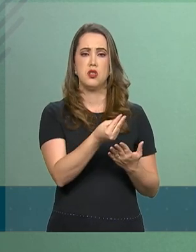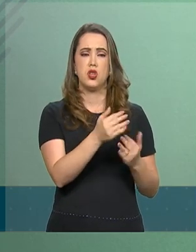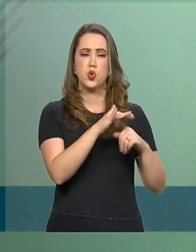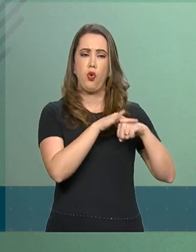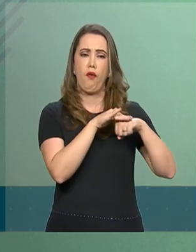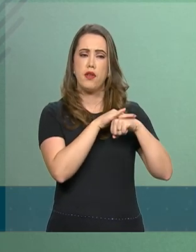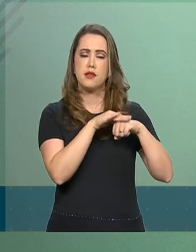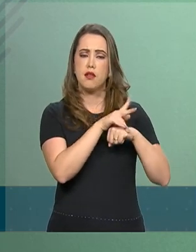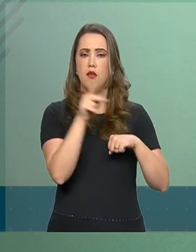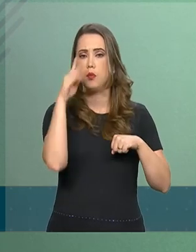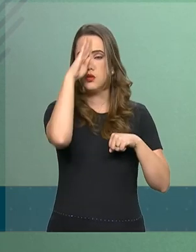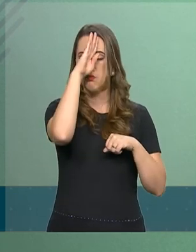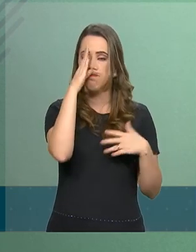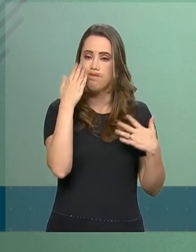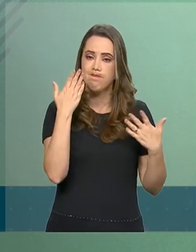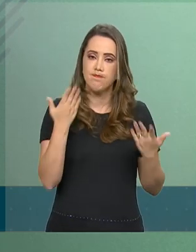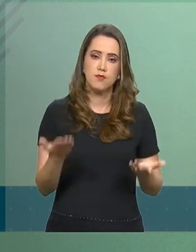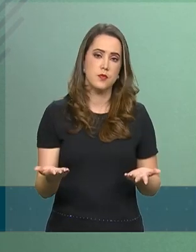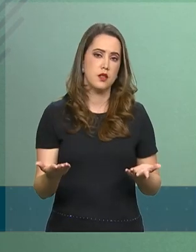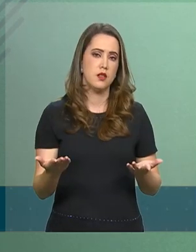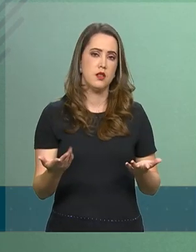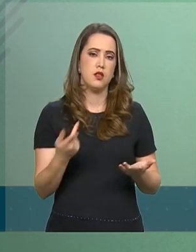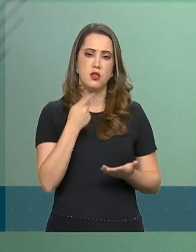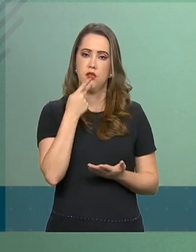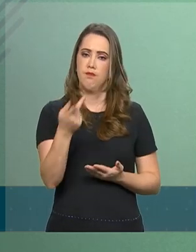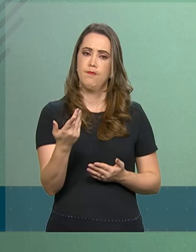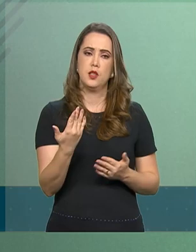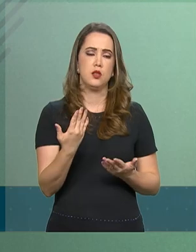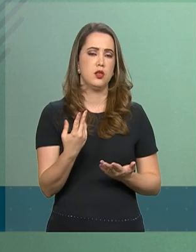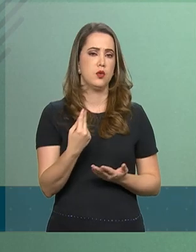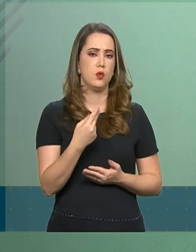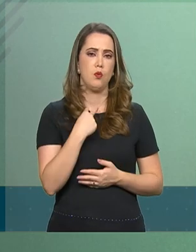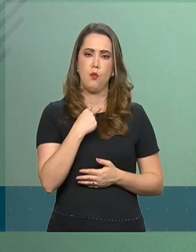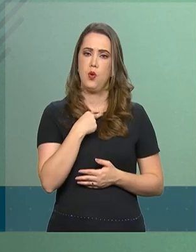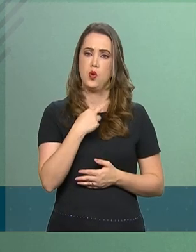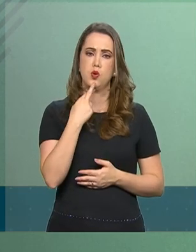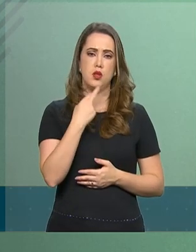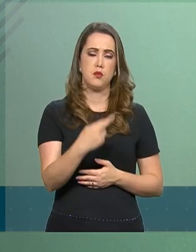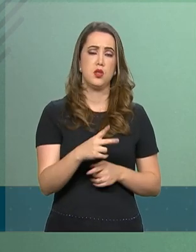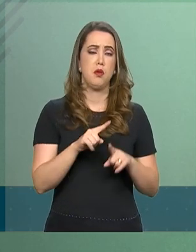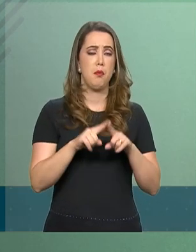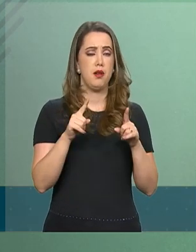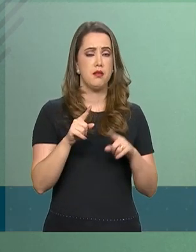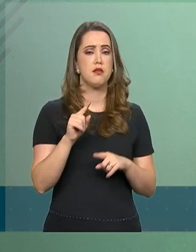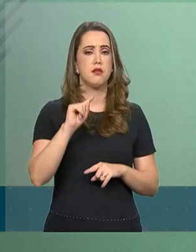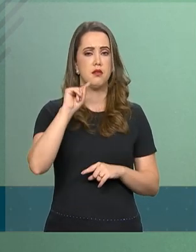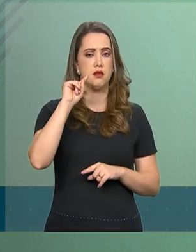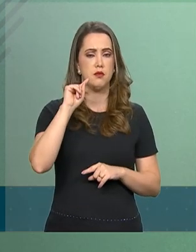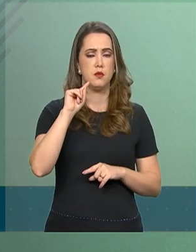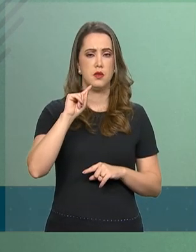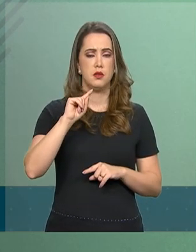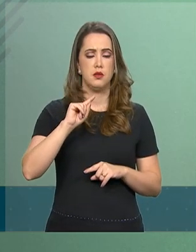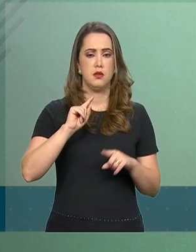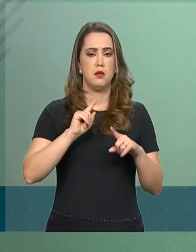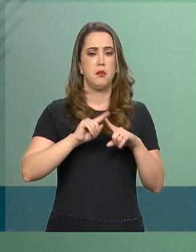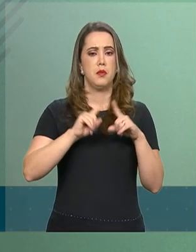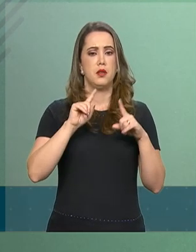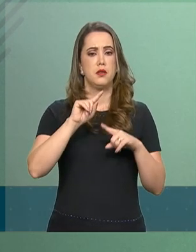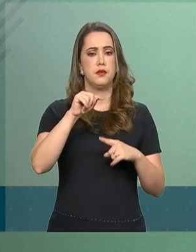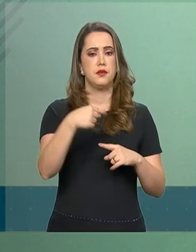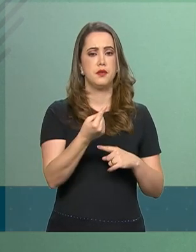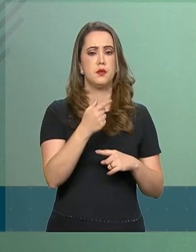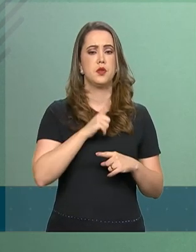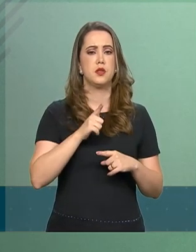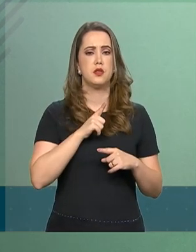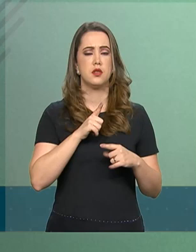ele então eu me eu declino da oportunidade de responder posso na primeira é a ocasião que